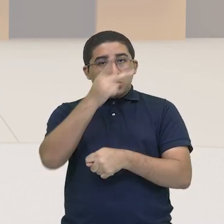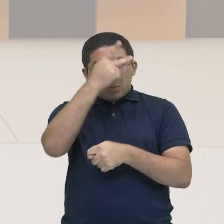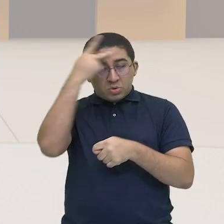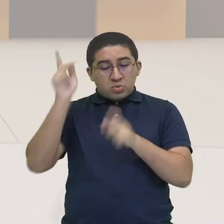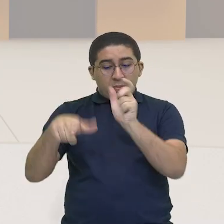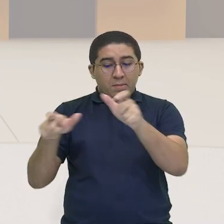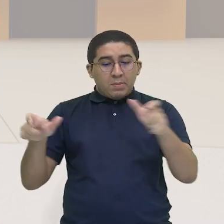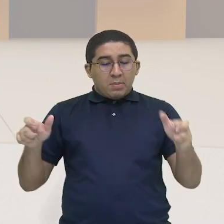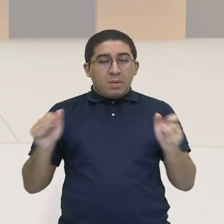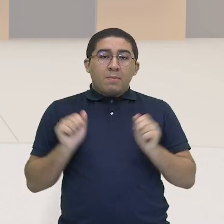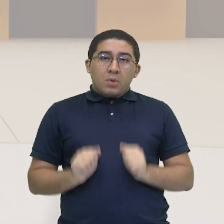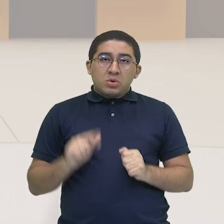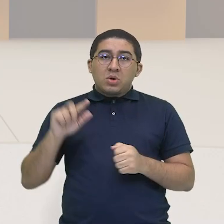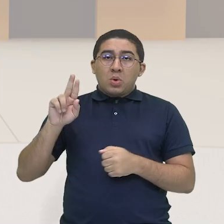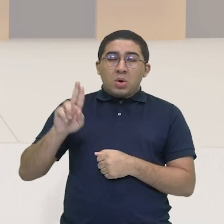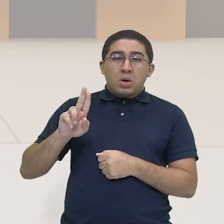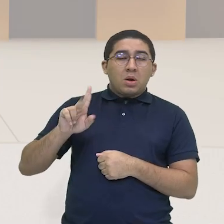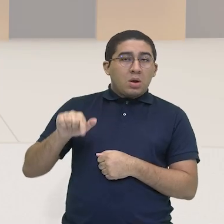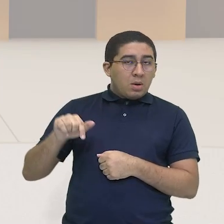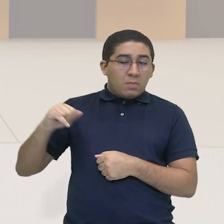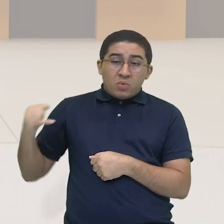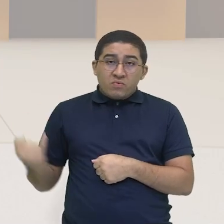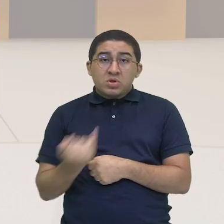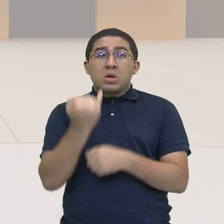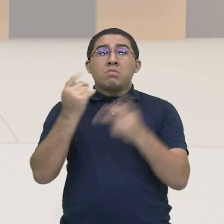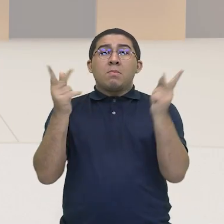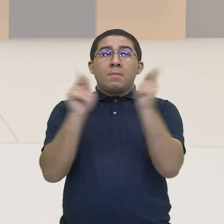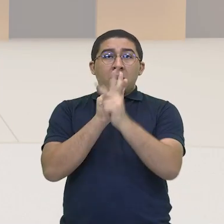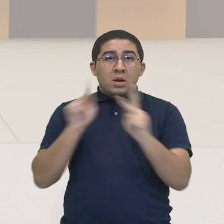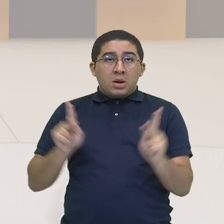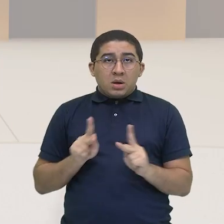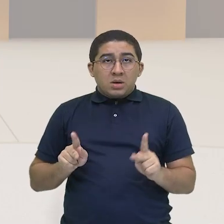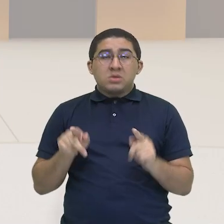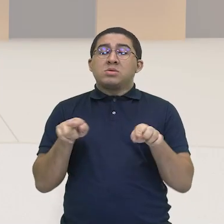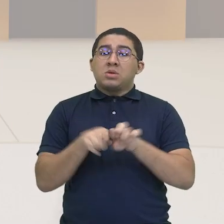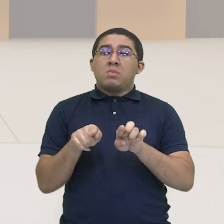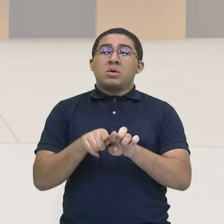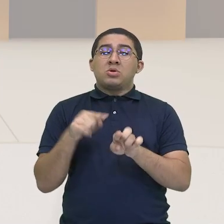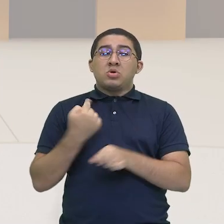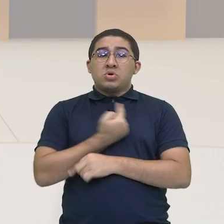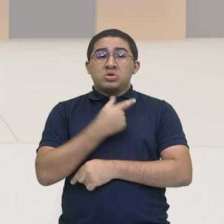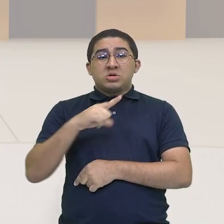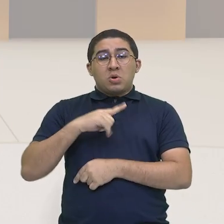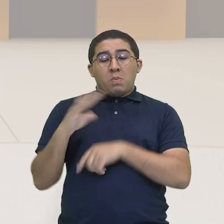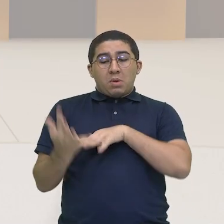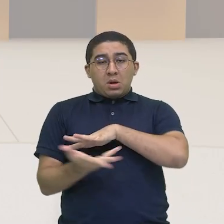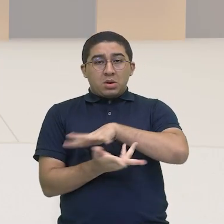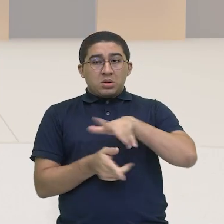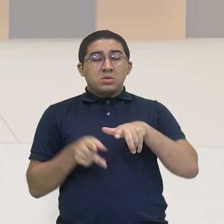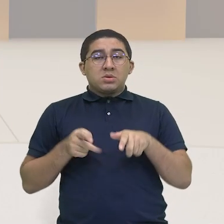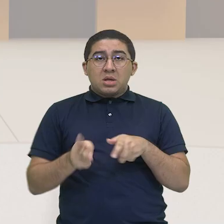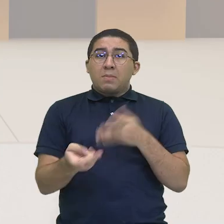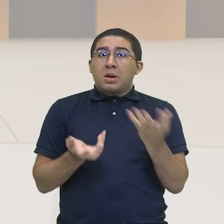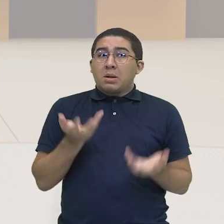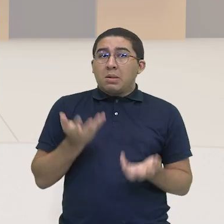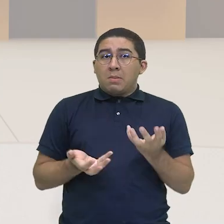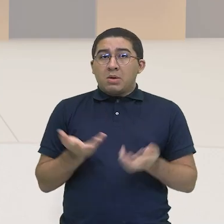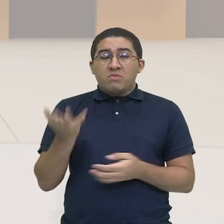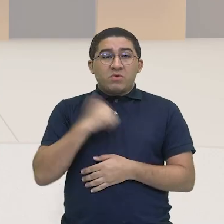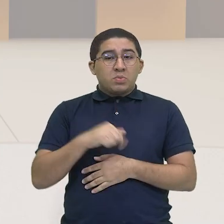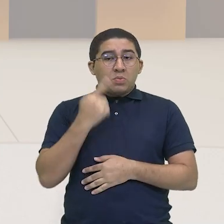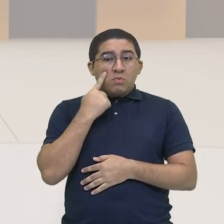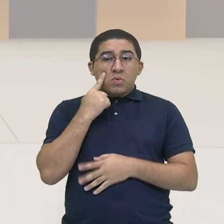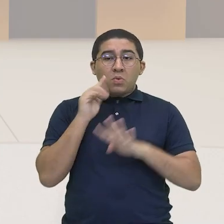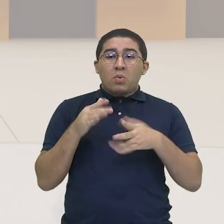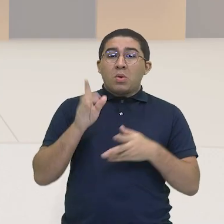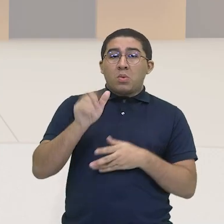mundo, possam desfrutar de paz, de prosperidade e a gente ter ali o nosso planeta sempre em harmonia. Então, vamos ver aqui